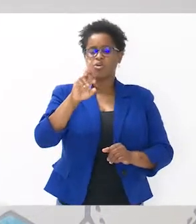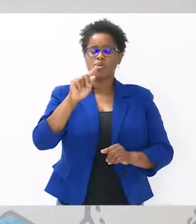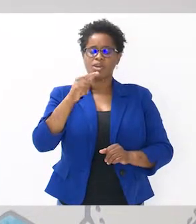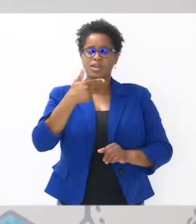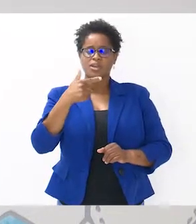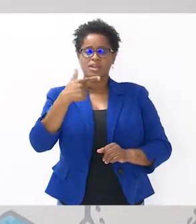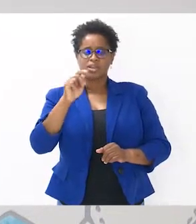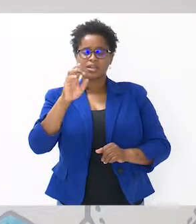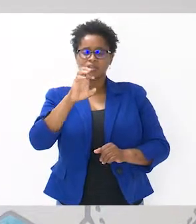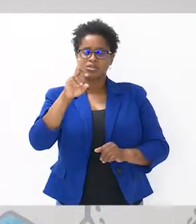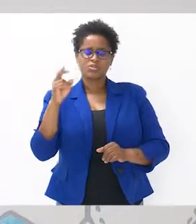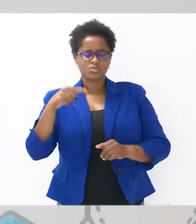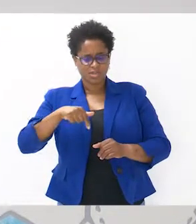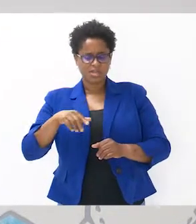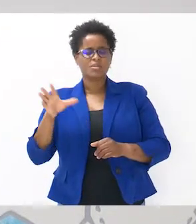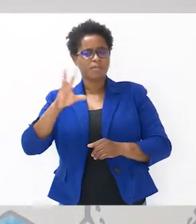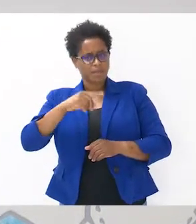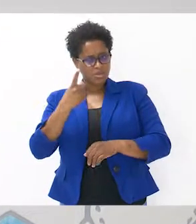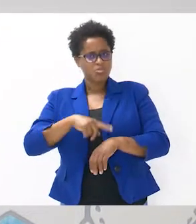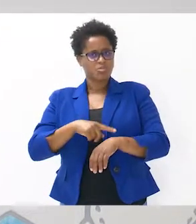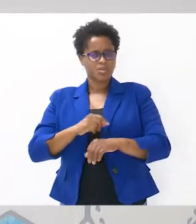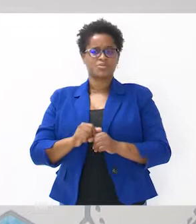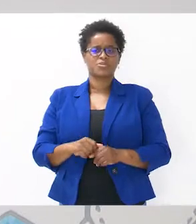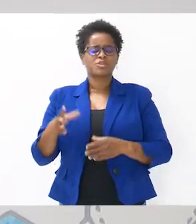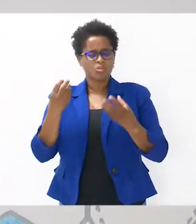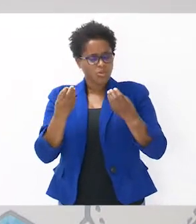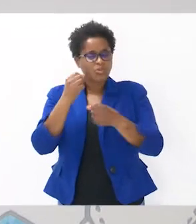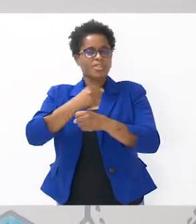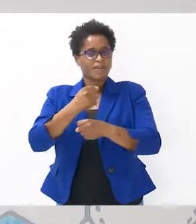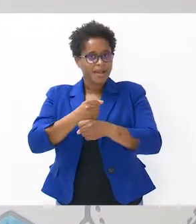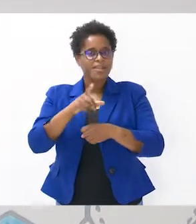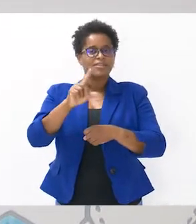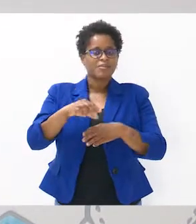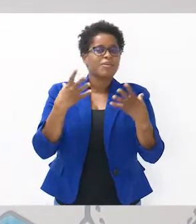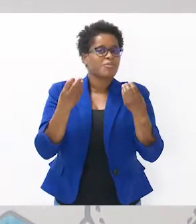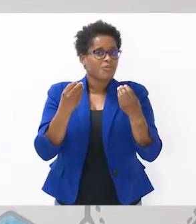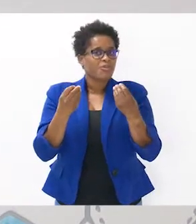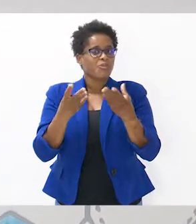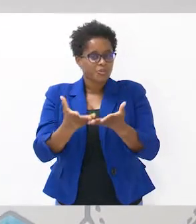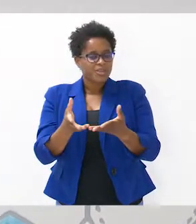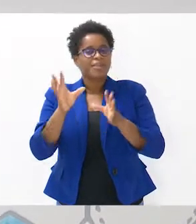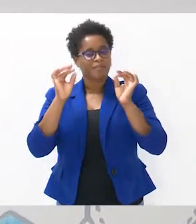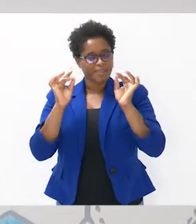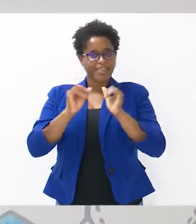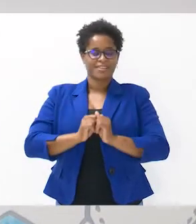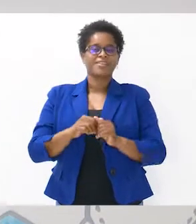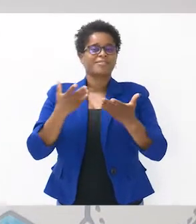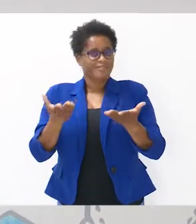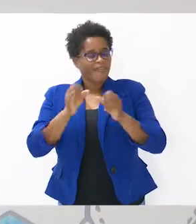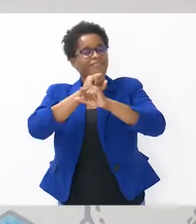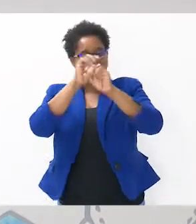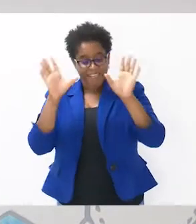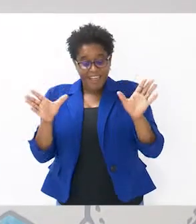Estamos aqui para mais um momento de muito trabalho e de muita diversão. Pois